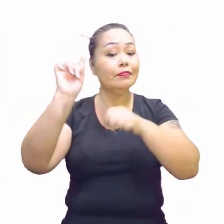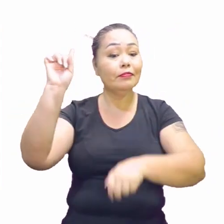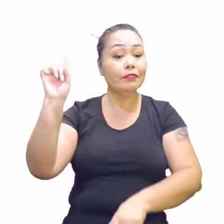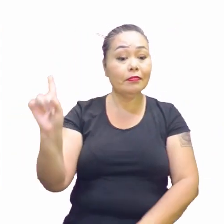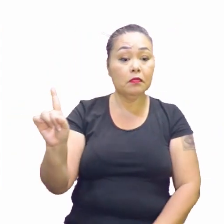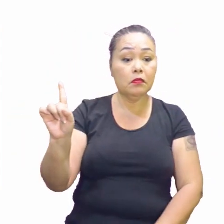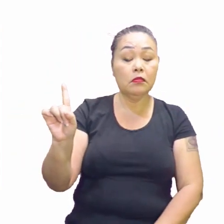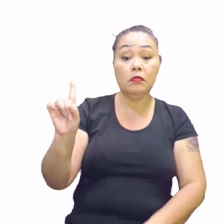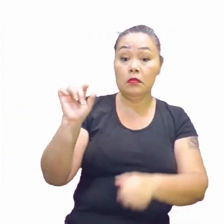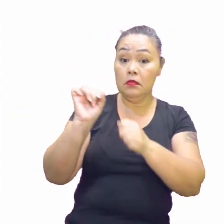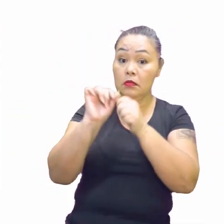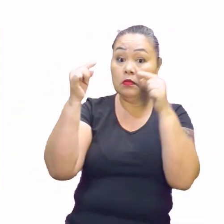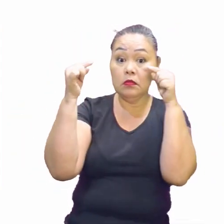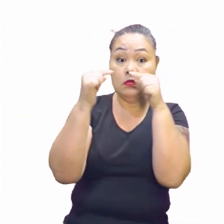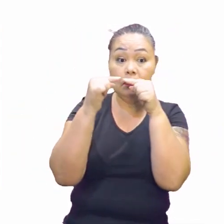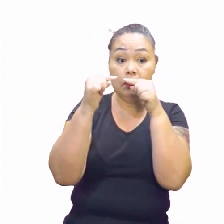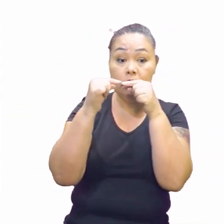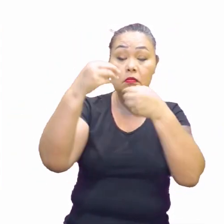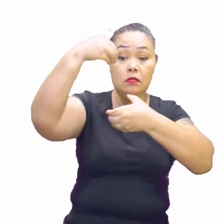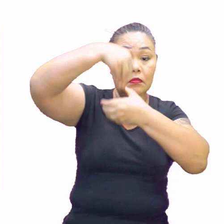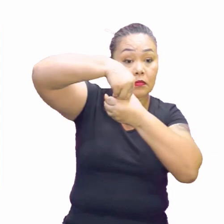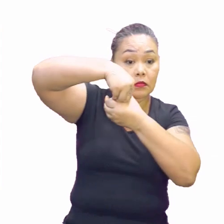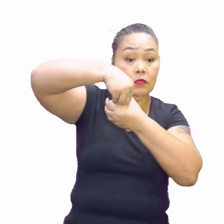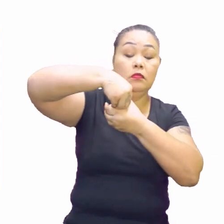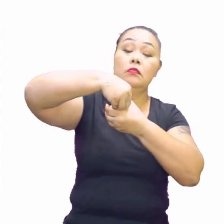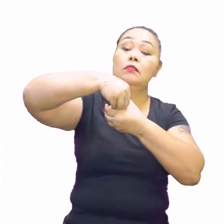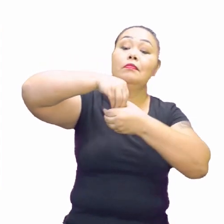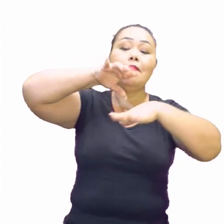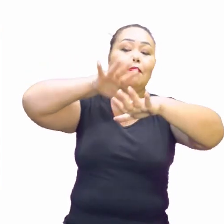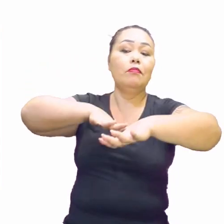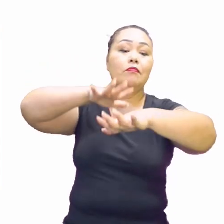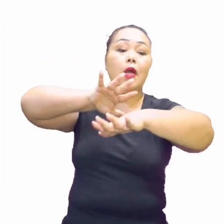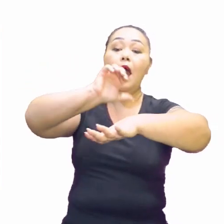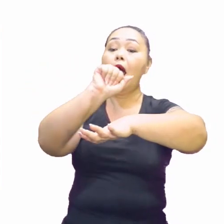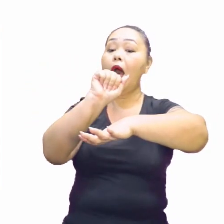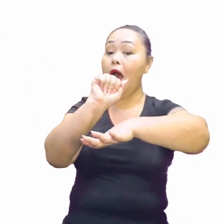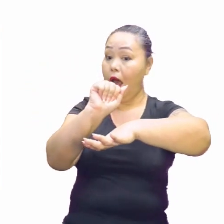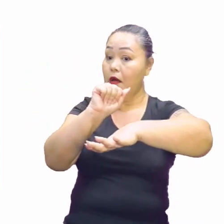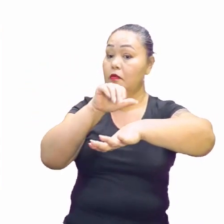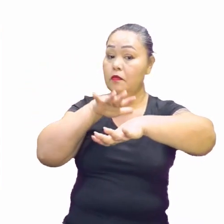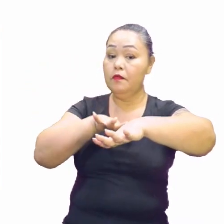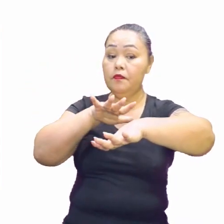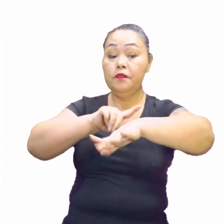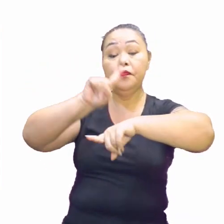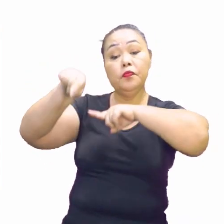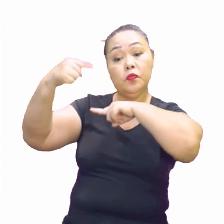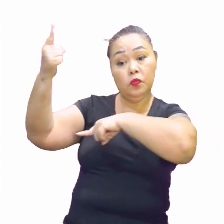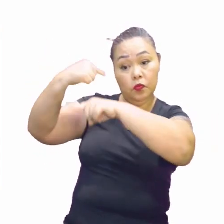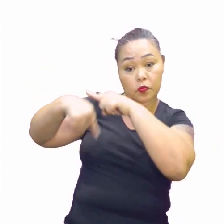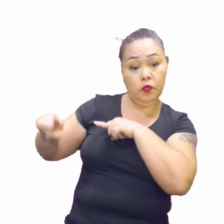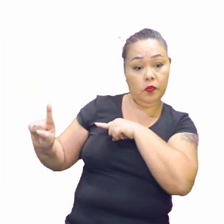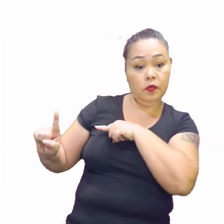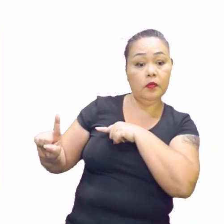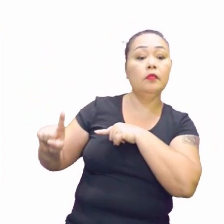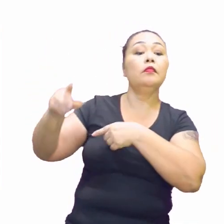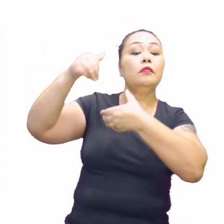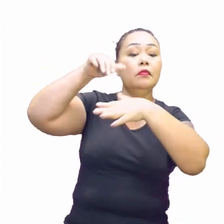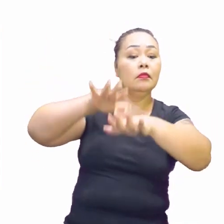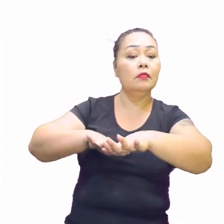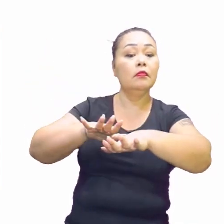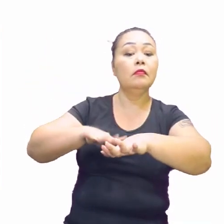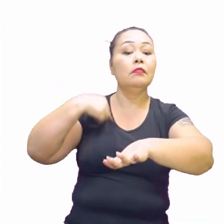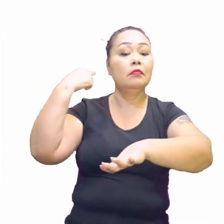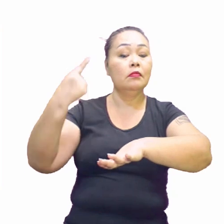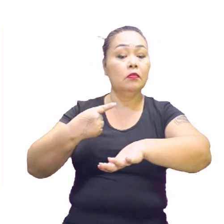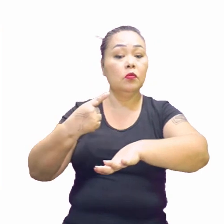jogada. Fazendo a concordância com o núcleo do sujeito, a multidão que está no singular. E aí, logo em seguida, vem a